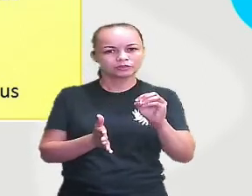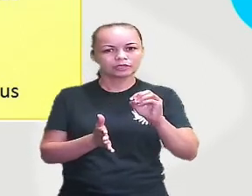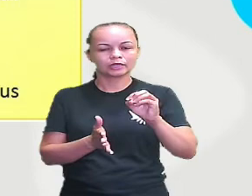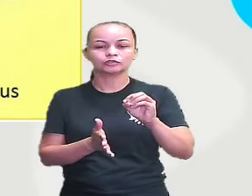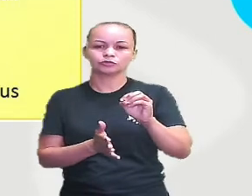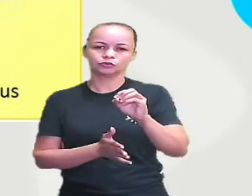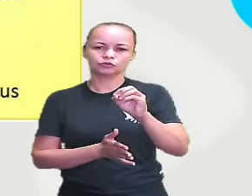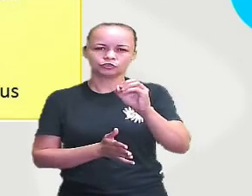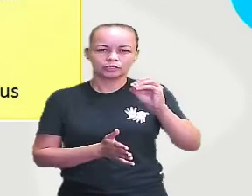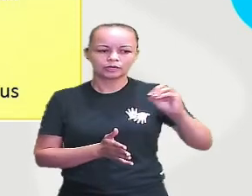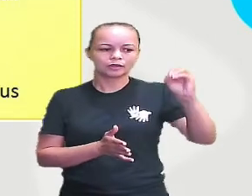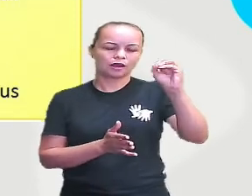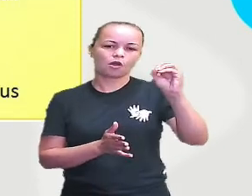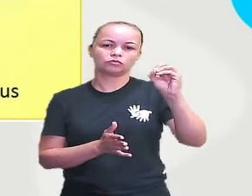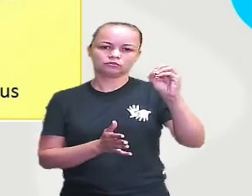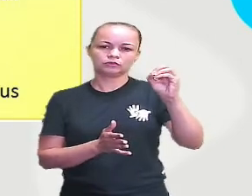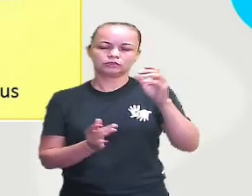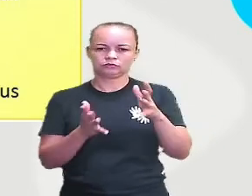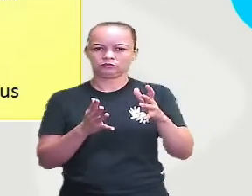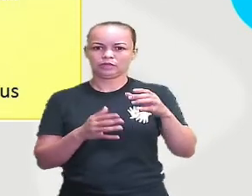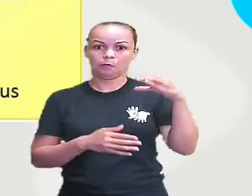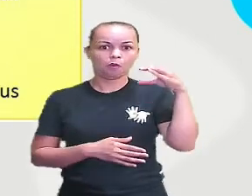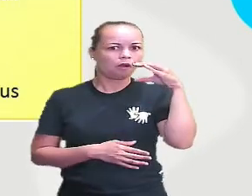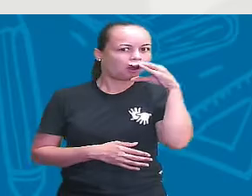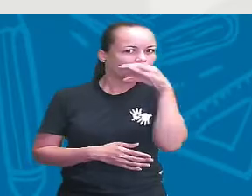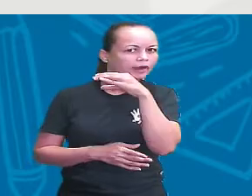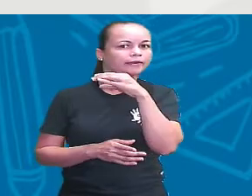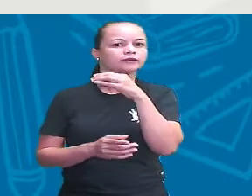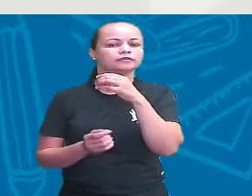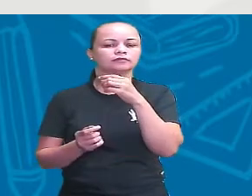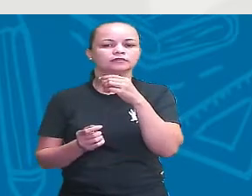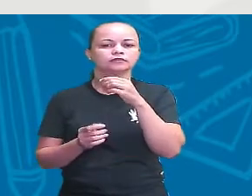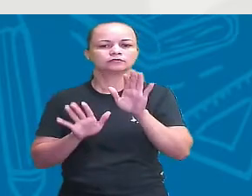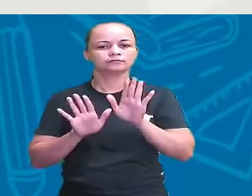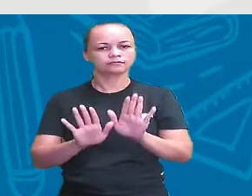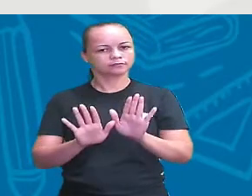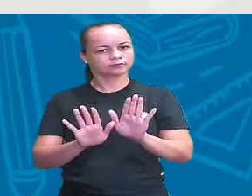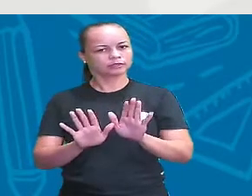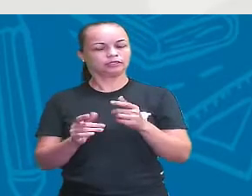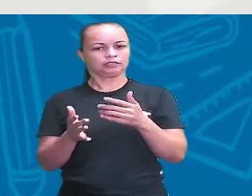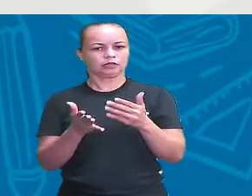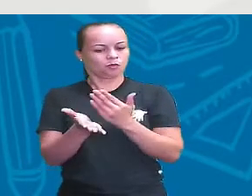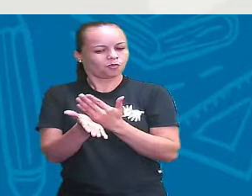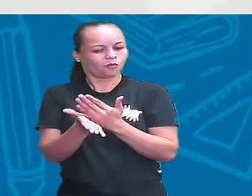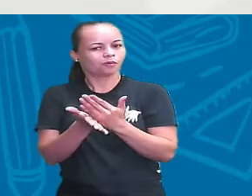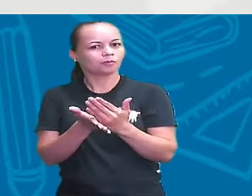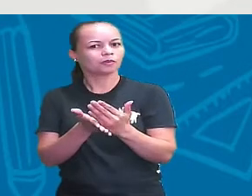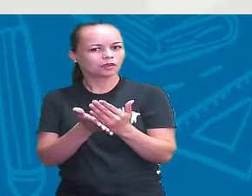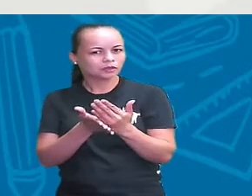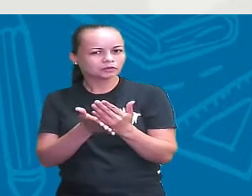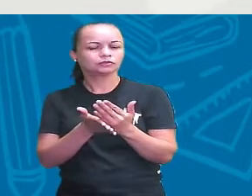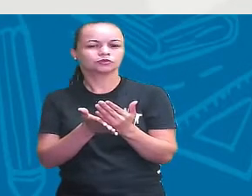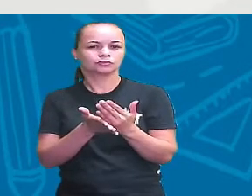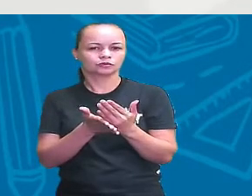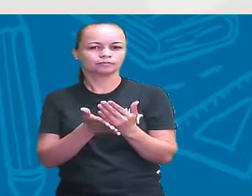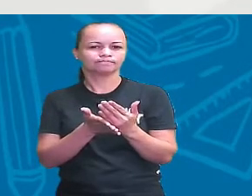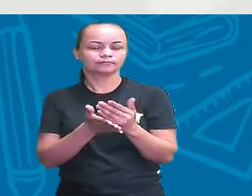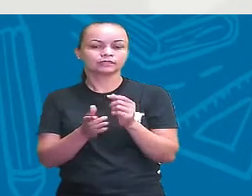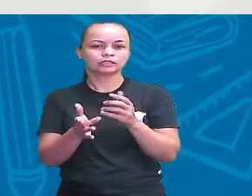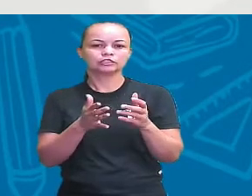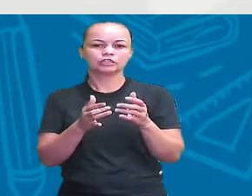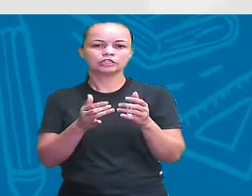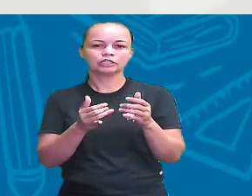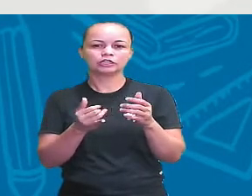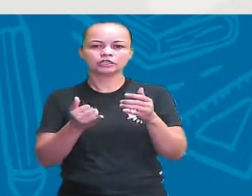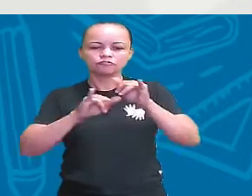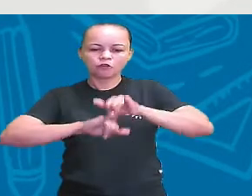é muito quente. Mas fica tranquilo que você vai perceber que isso é apenas o começo. O começo de